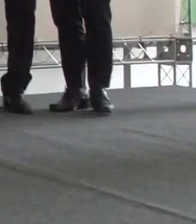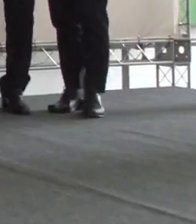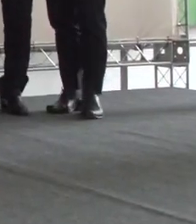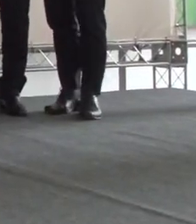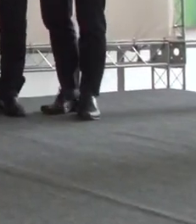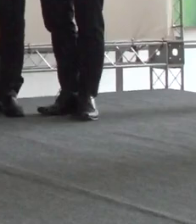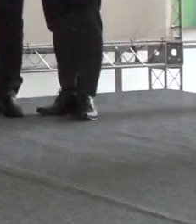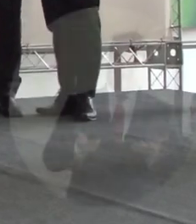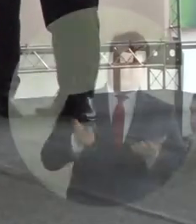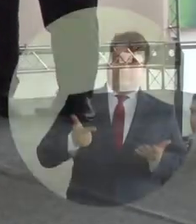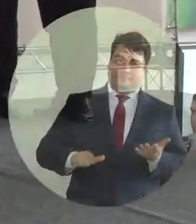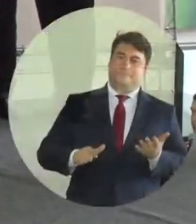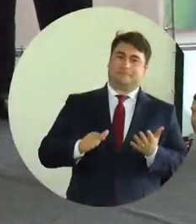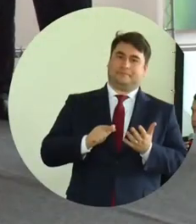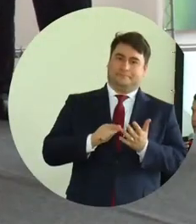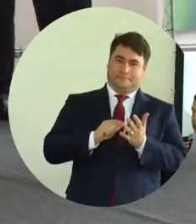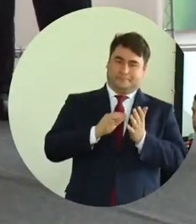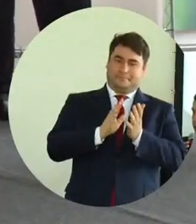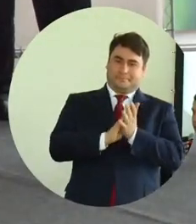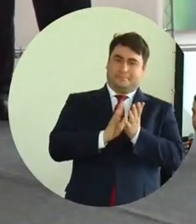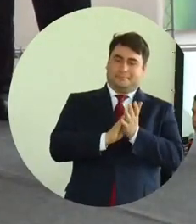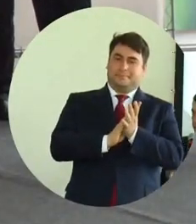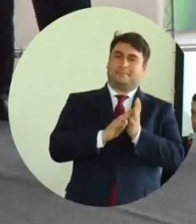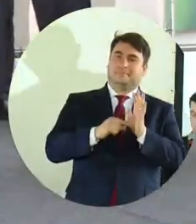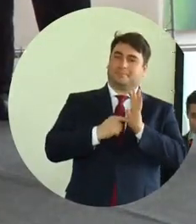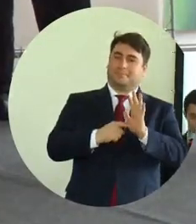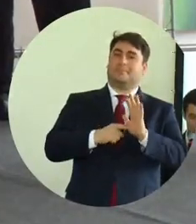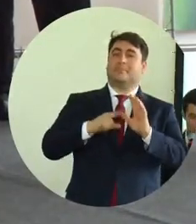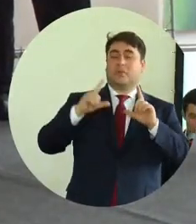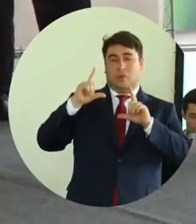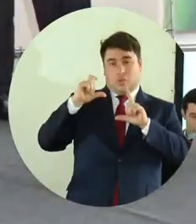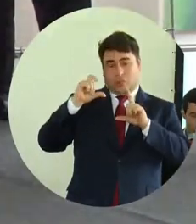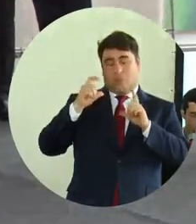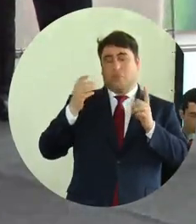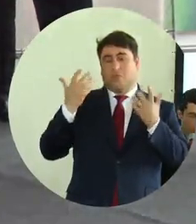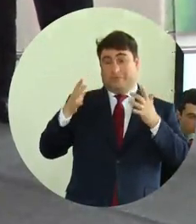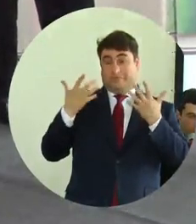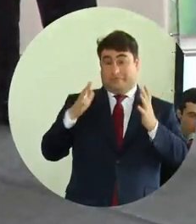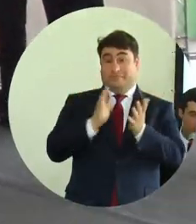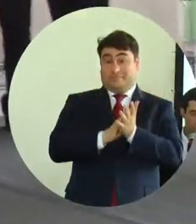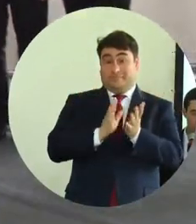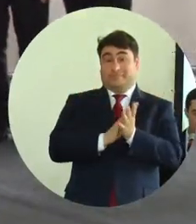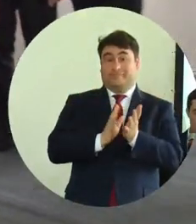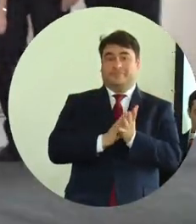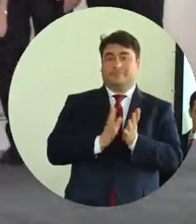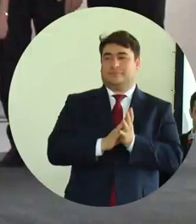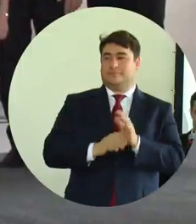Vamos então registrar este momento, mais uma salva de palmas.